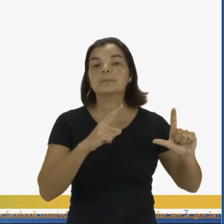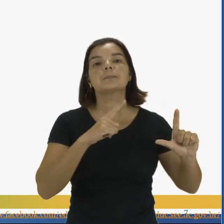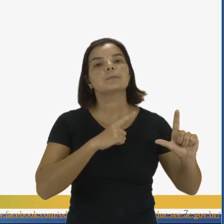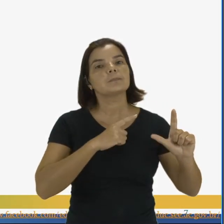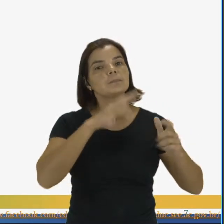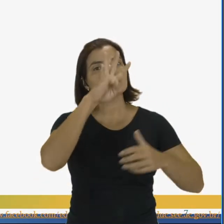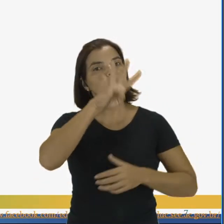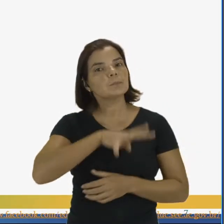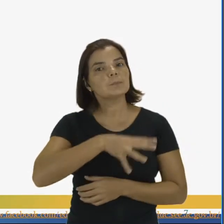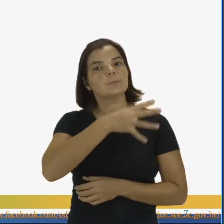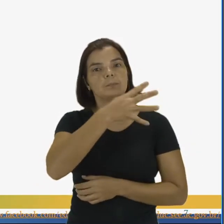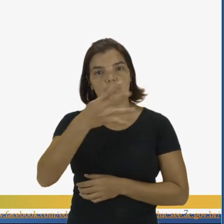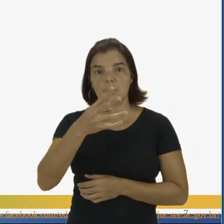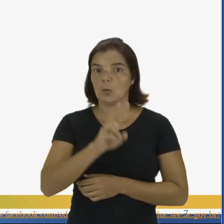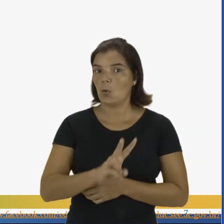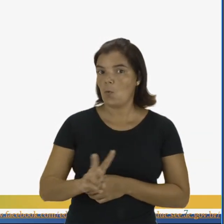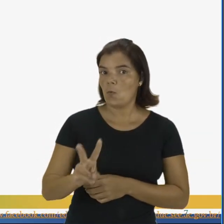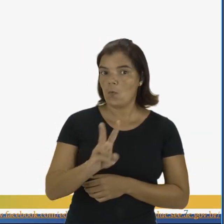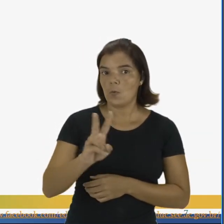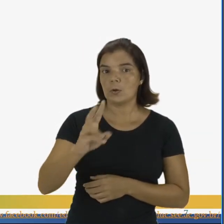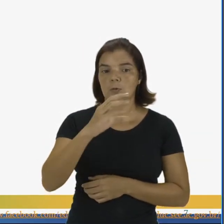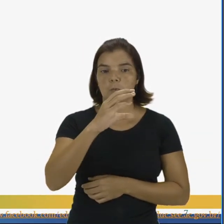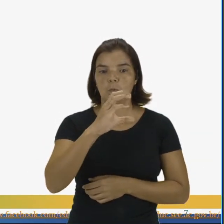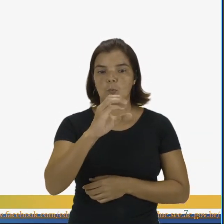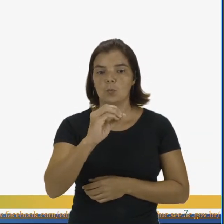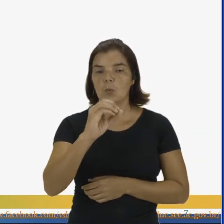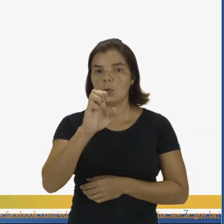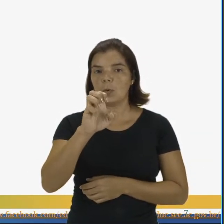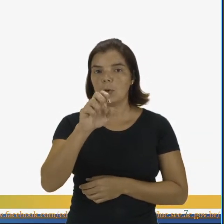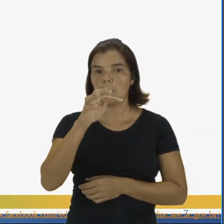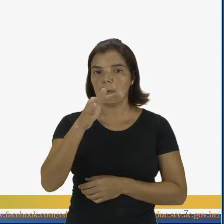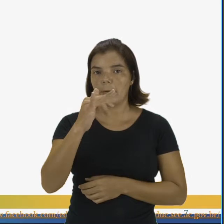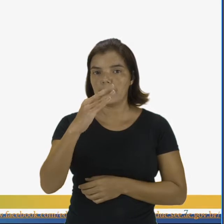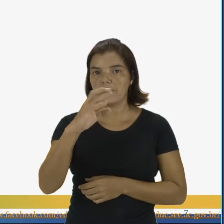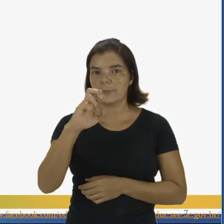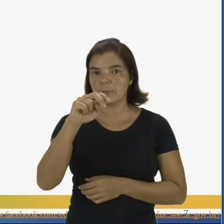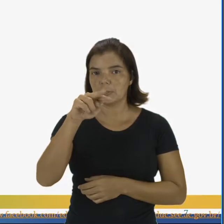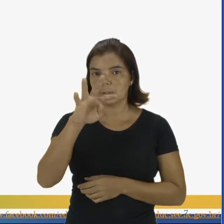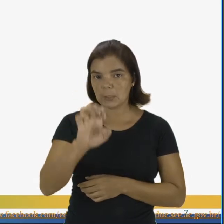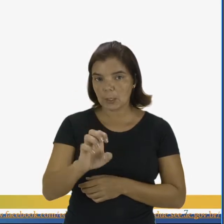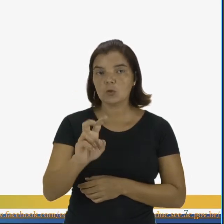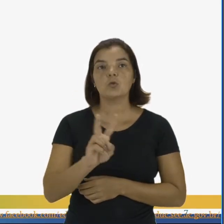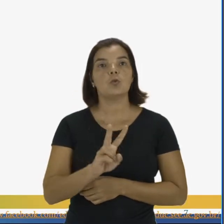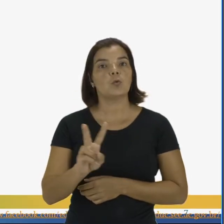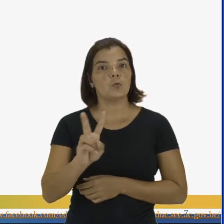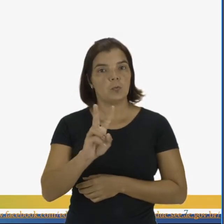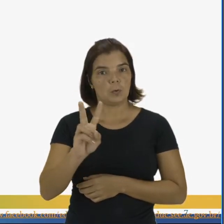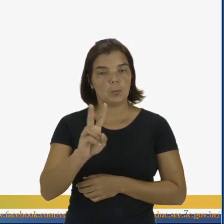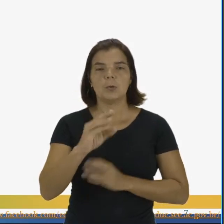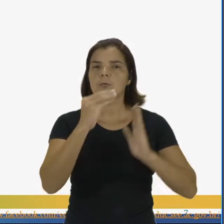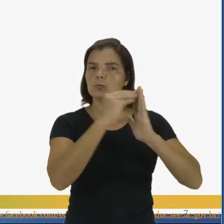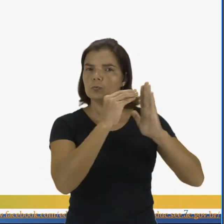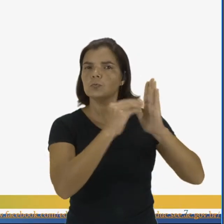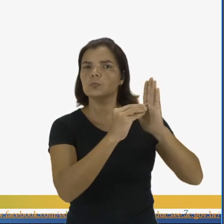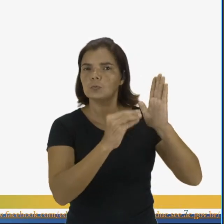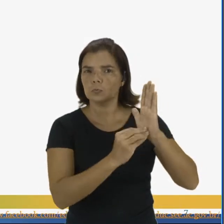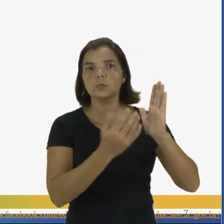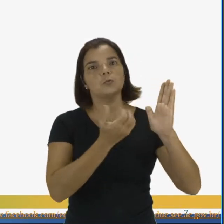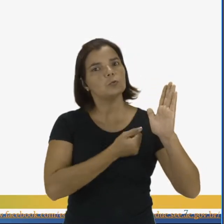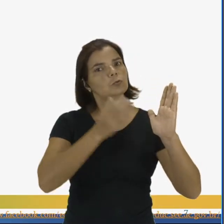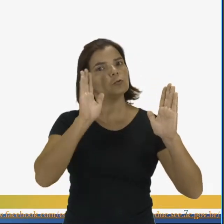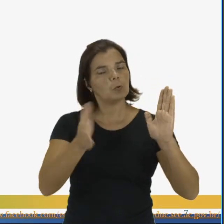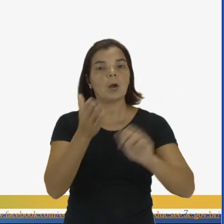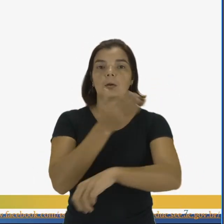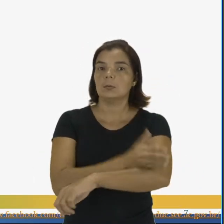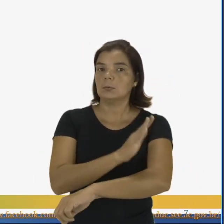uma tabela para os valores dos coeficientes de dilatação volumétrica. Esses valores já vêm padronizados e, na